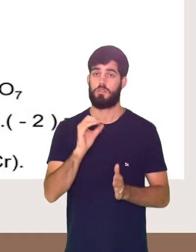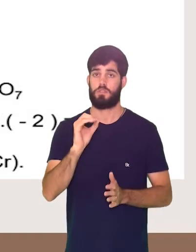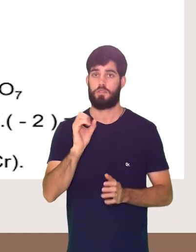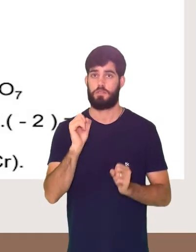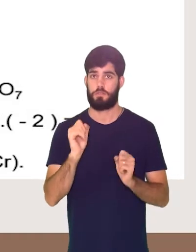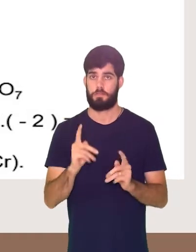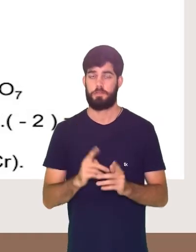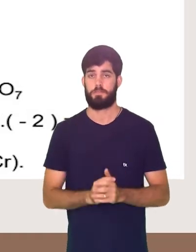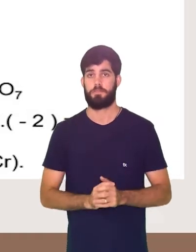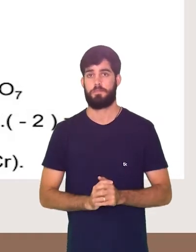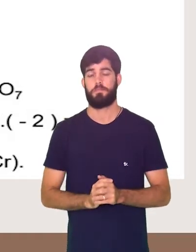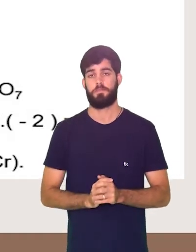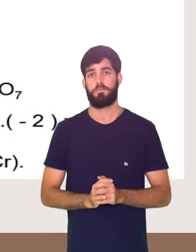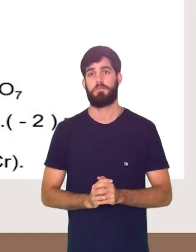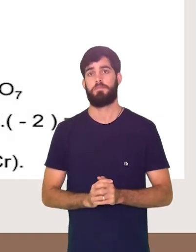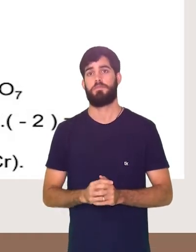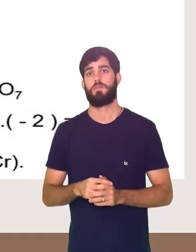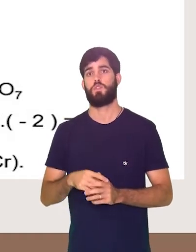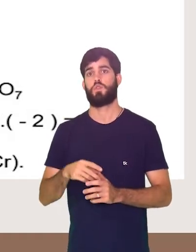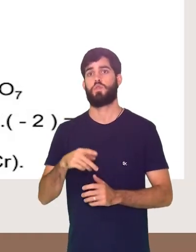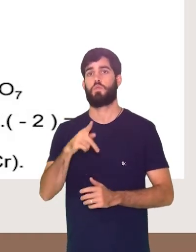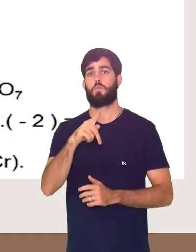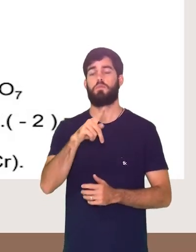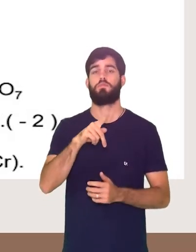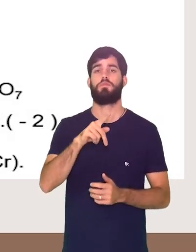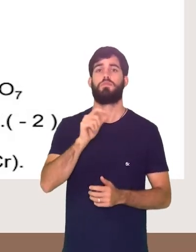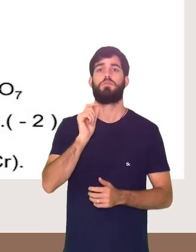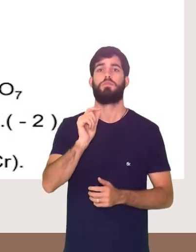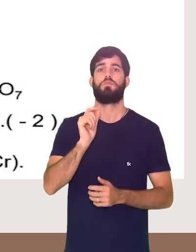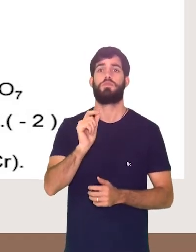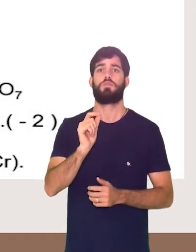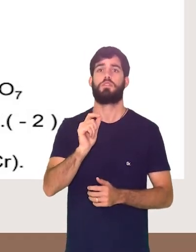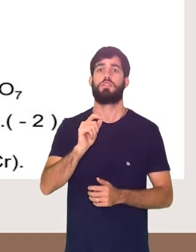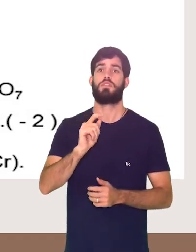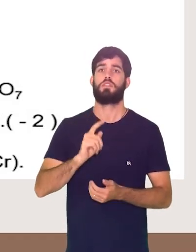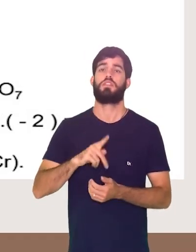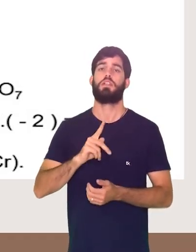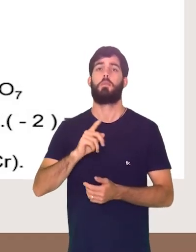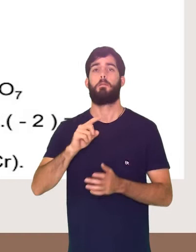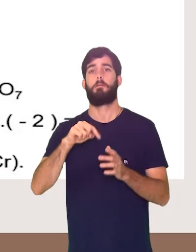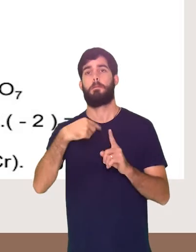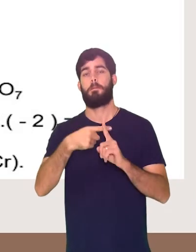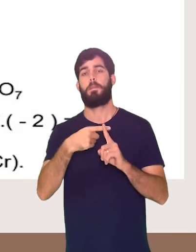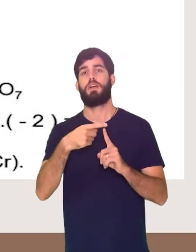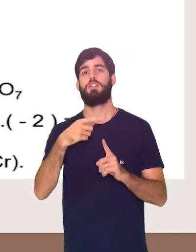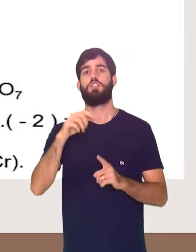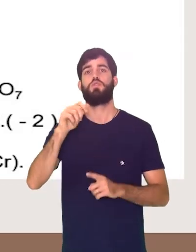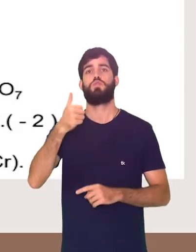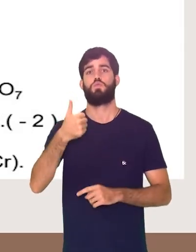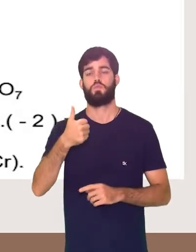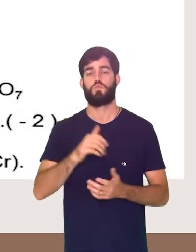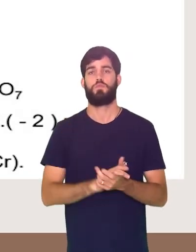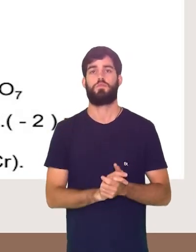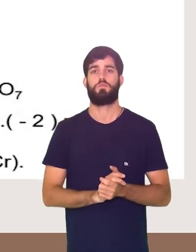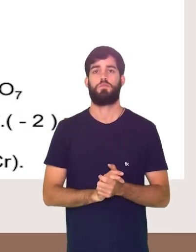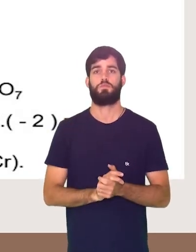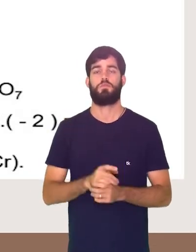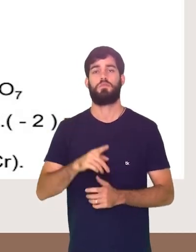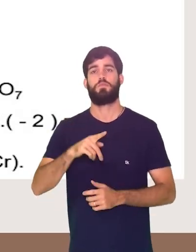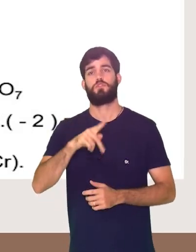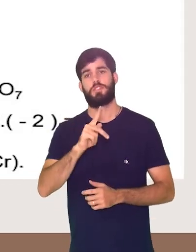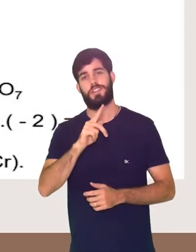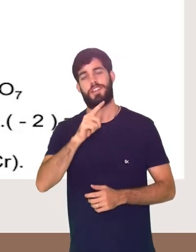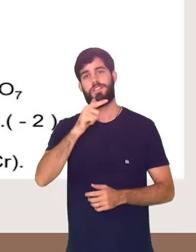potássio tem NOx mais 1. Por que mais 1? Porque o potássio é um metal alcalino. Como é K2, você